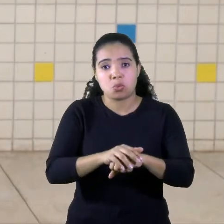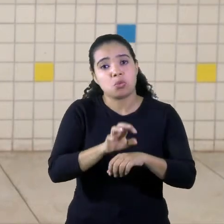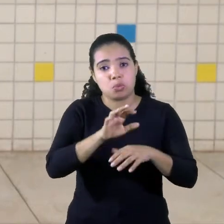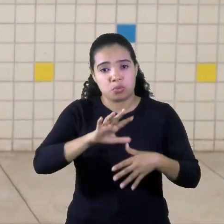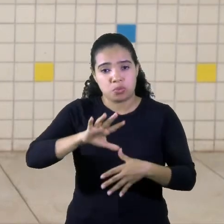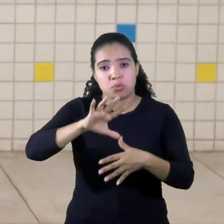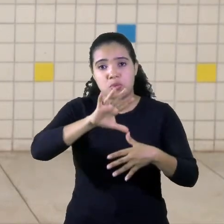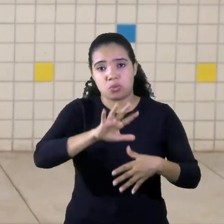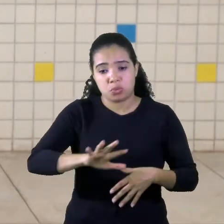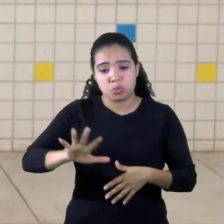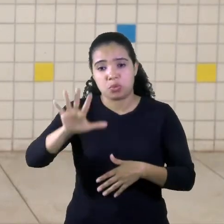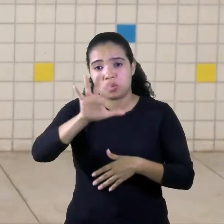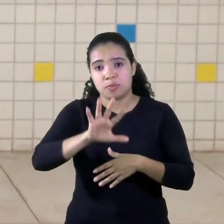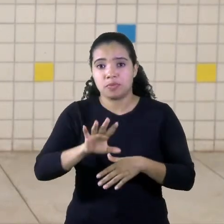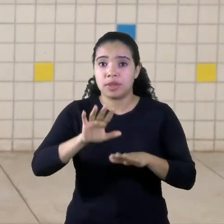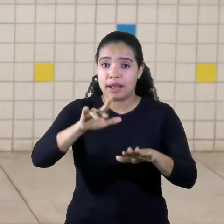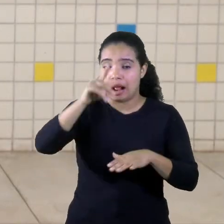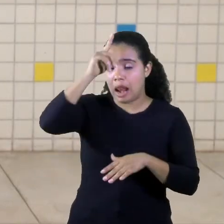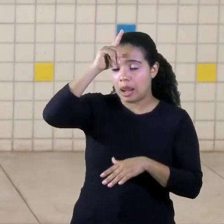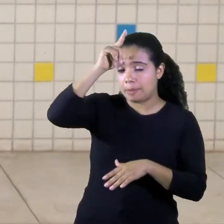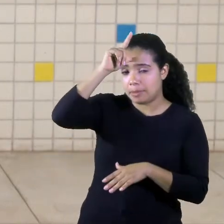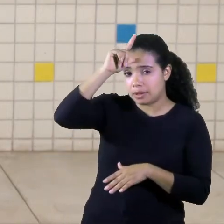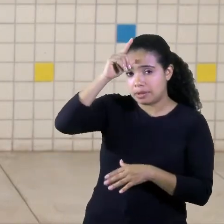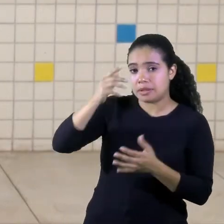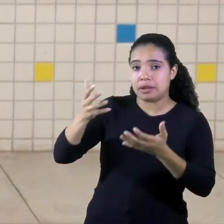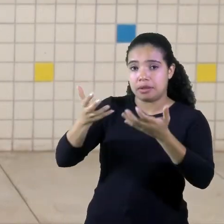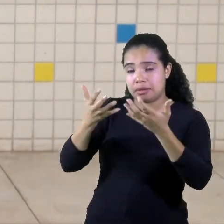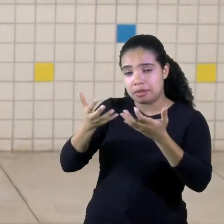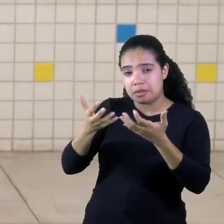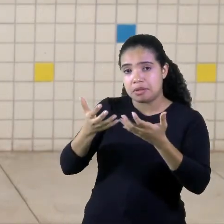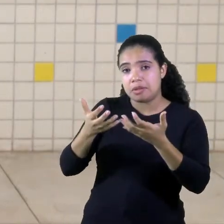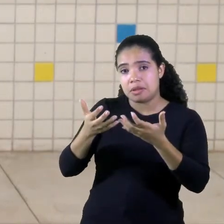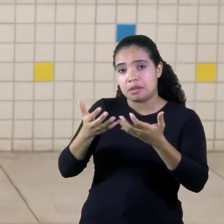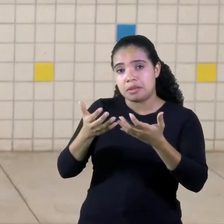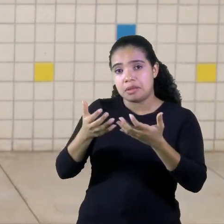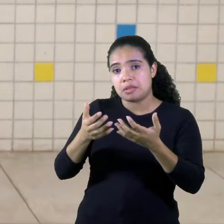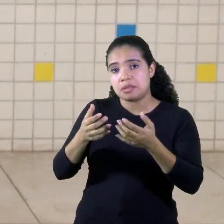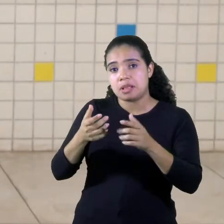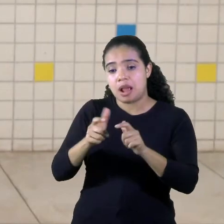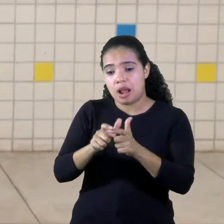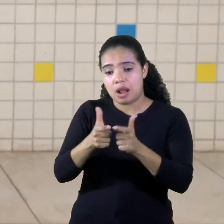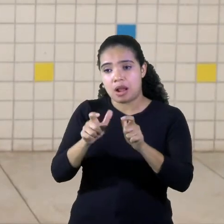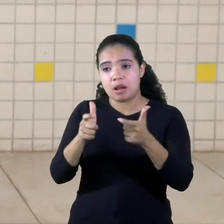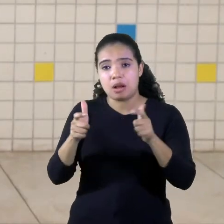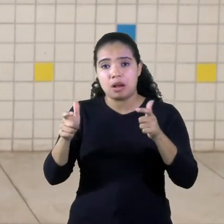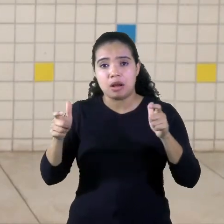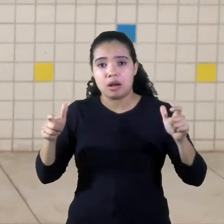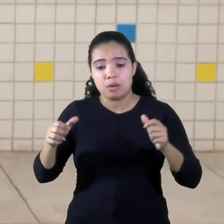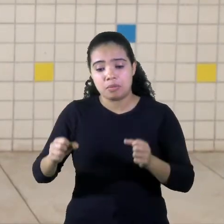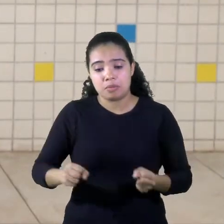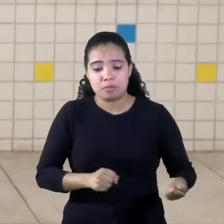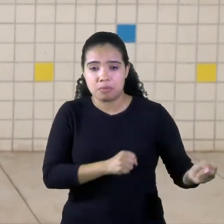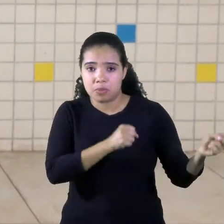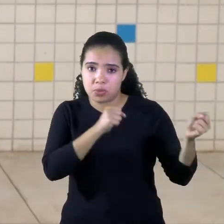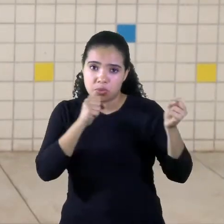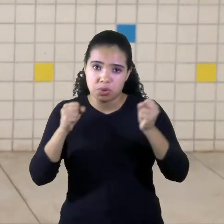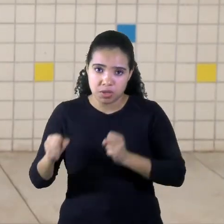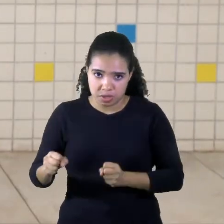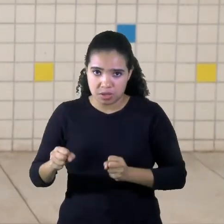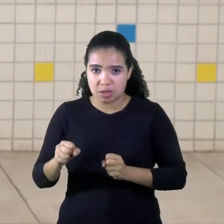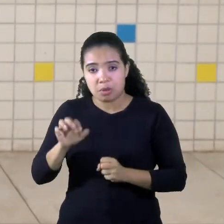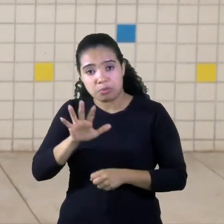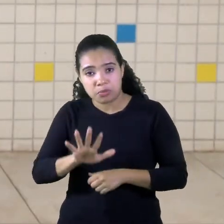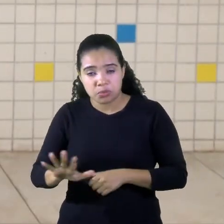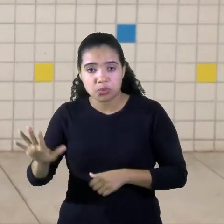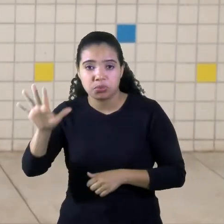continente. A Alemanha tinha a pretensão de expandir o seu poder no continente. Esses